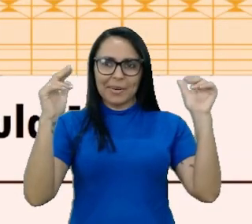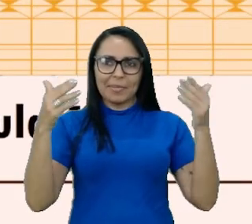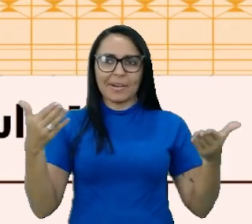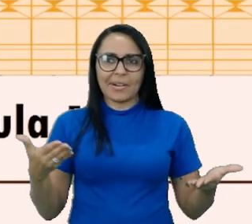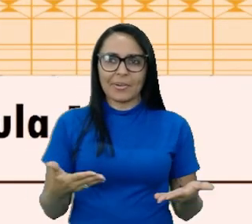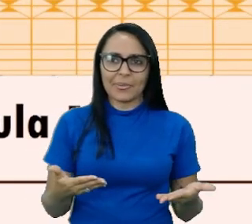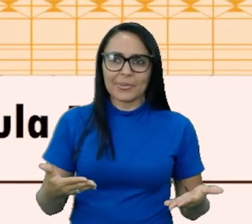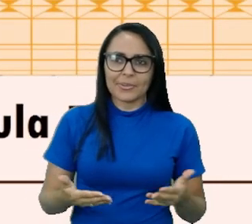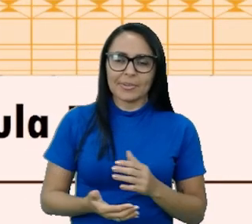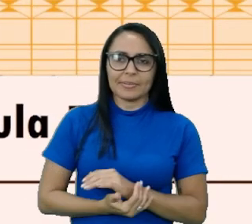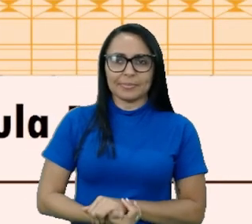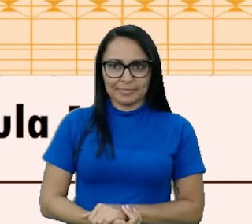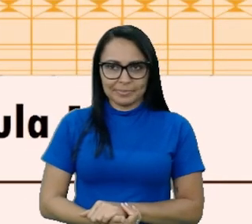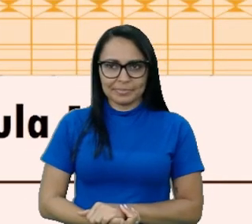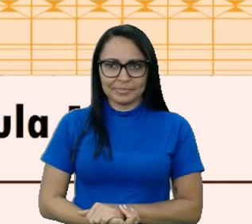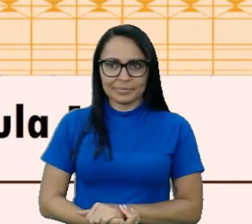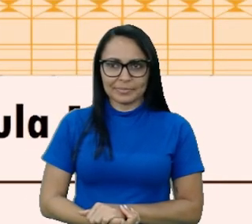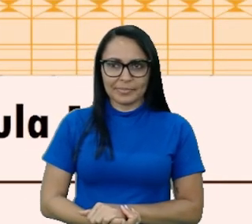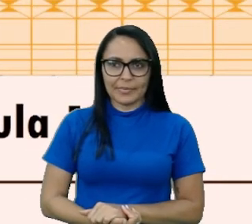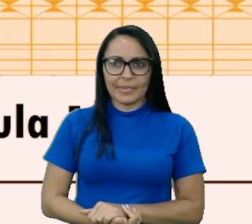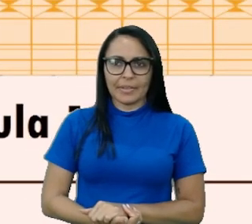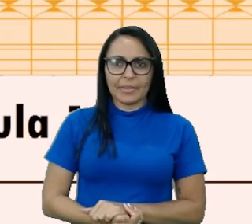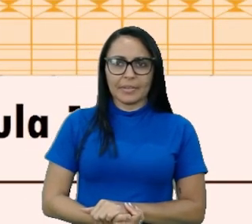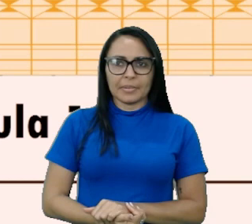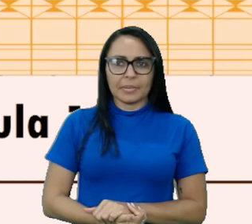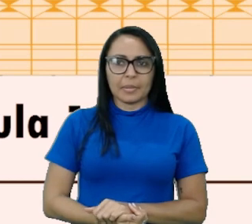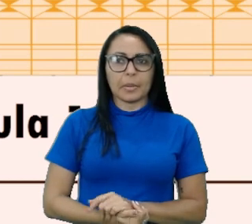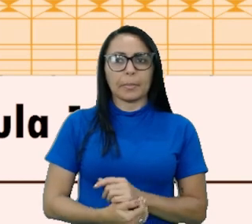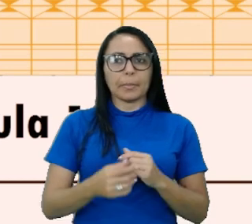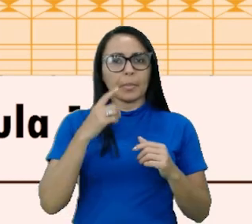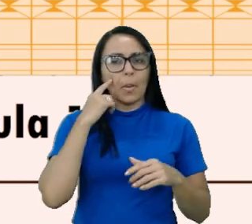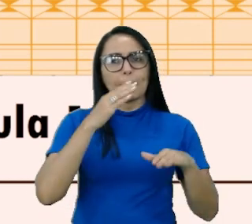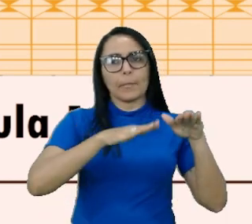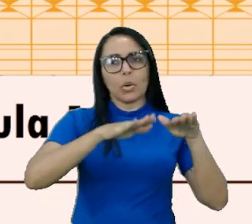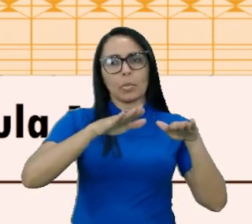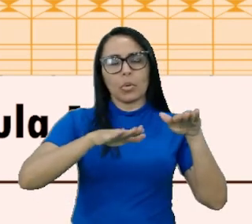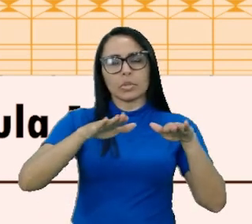hoje. Olha que tema massa, meu povo.